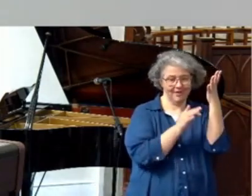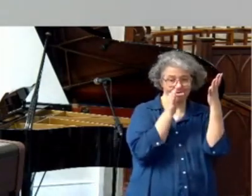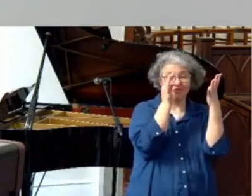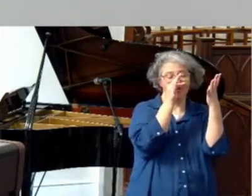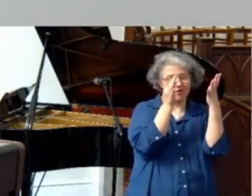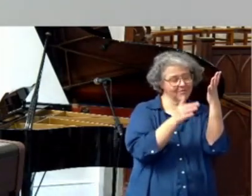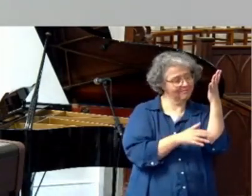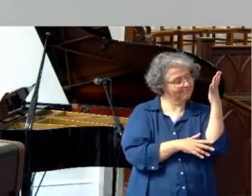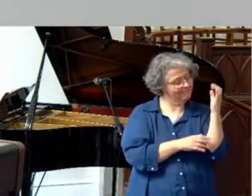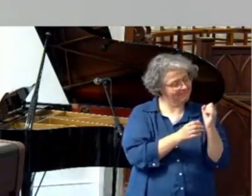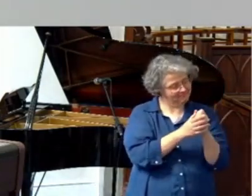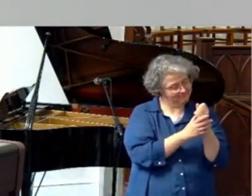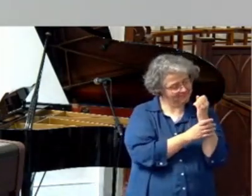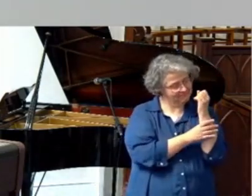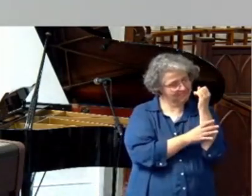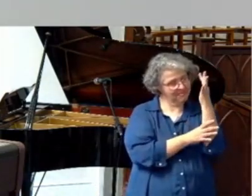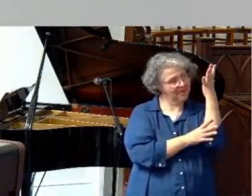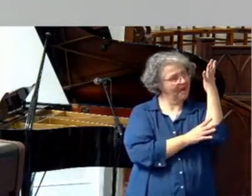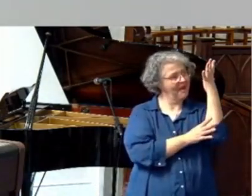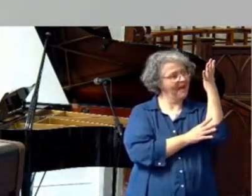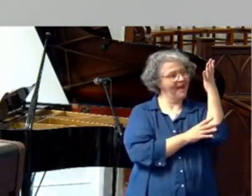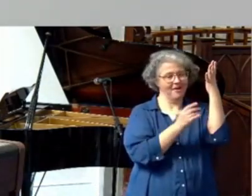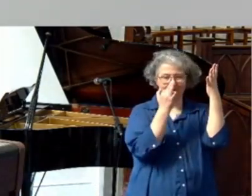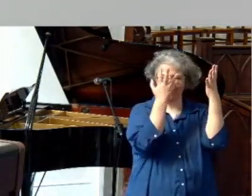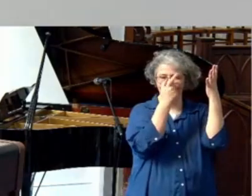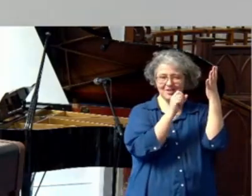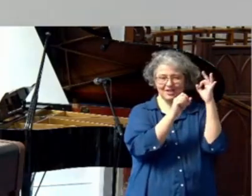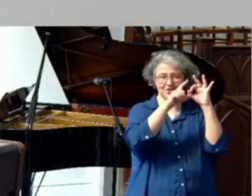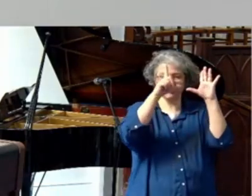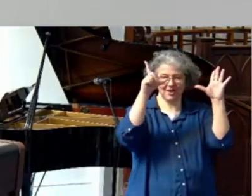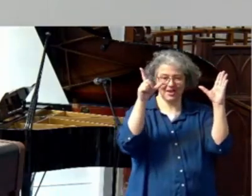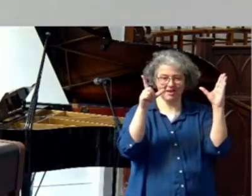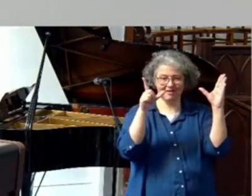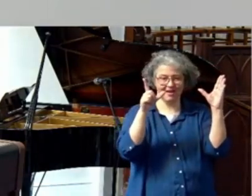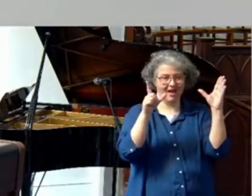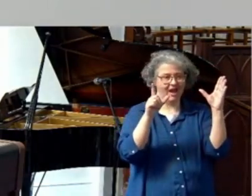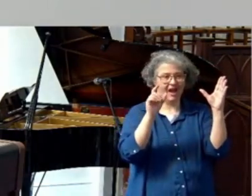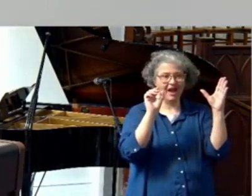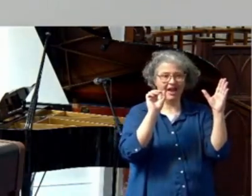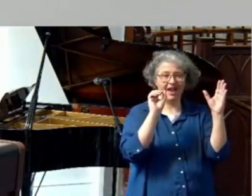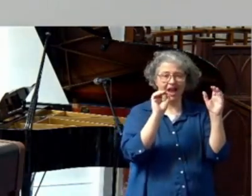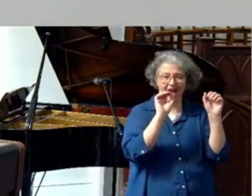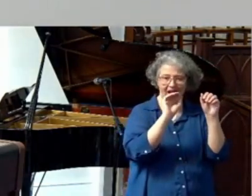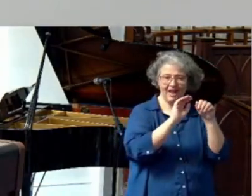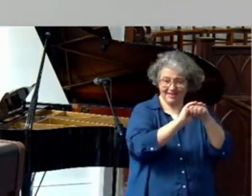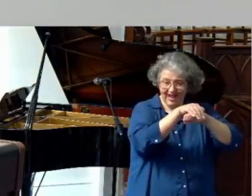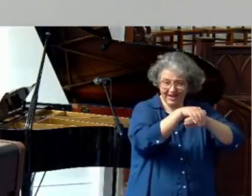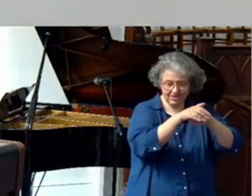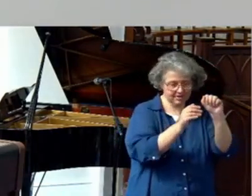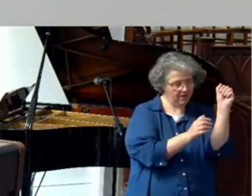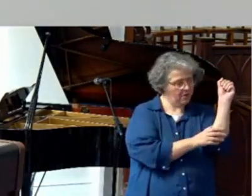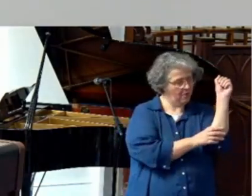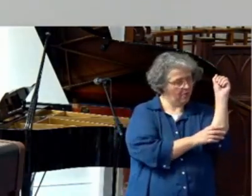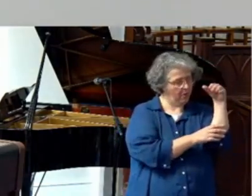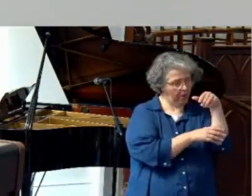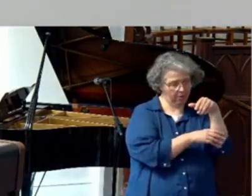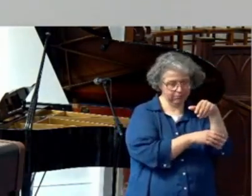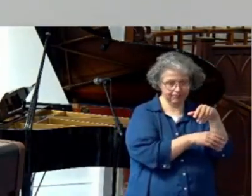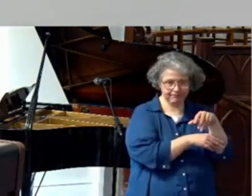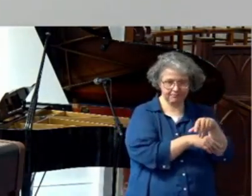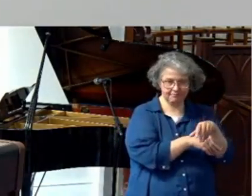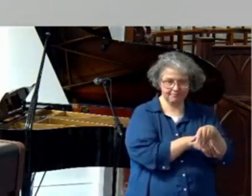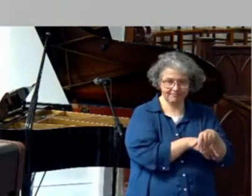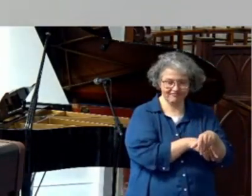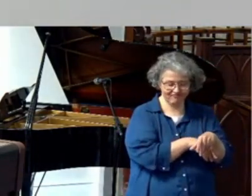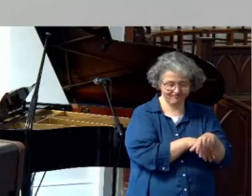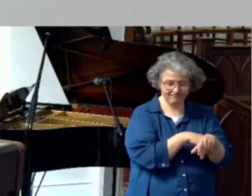impactados quando eles descobrem que verdadeiramente a sua vida é muito curta. pode ser muito curta.